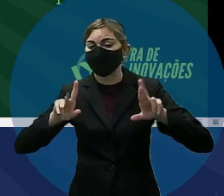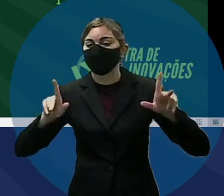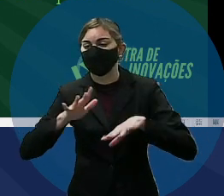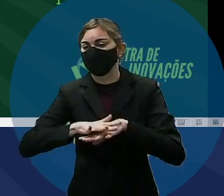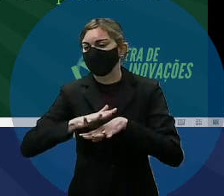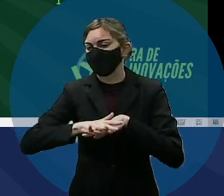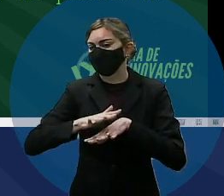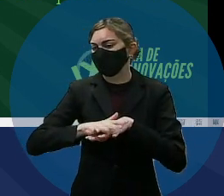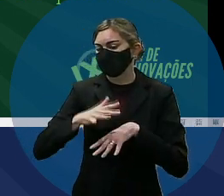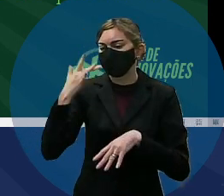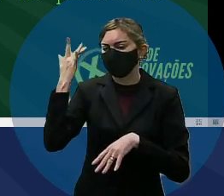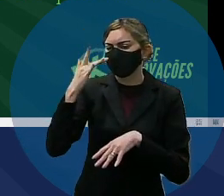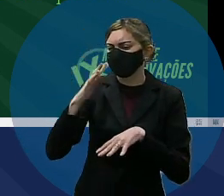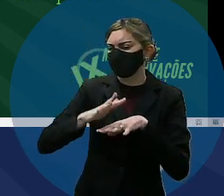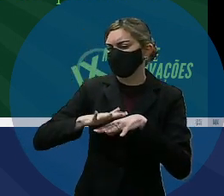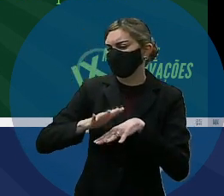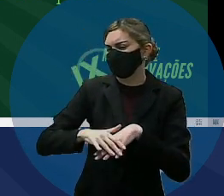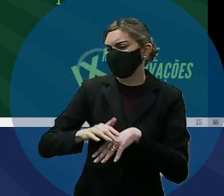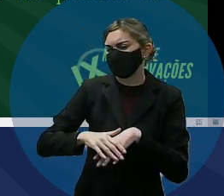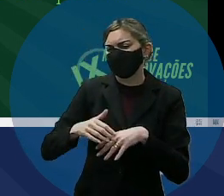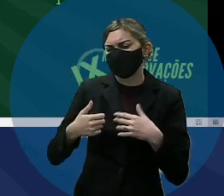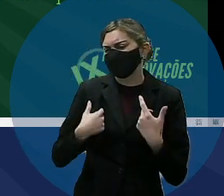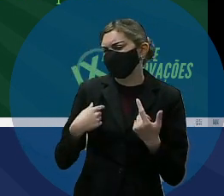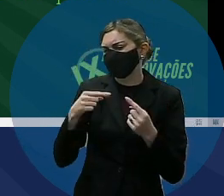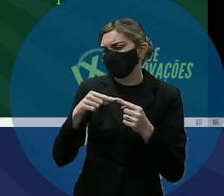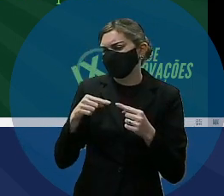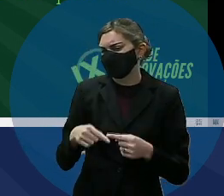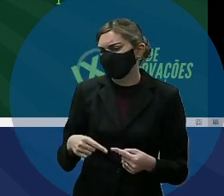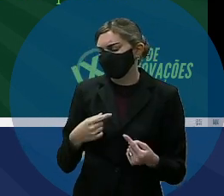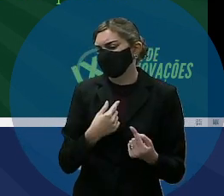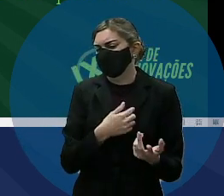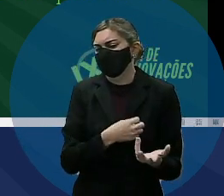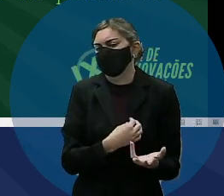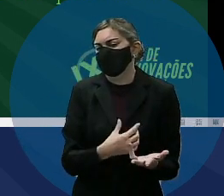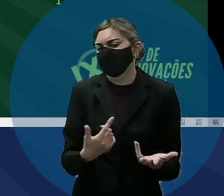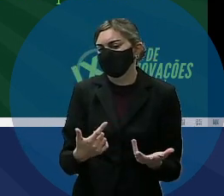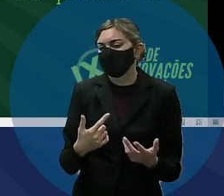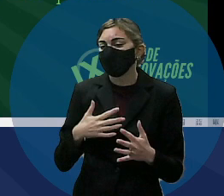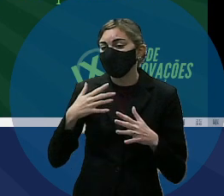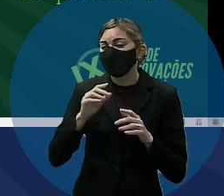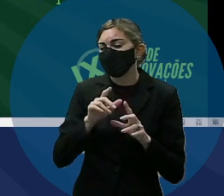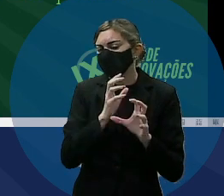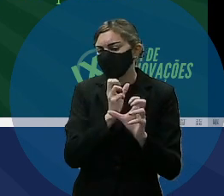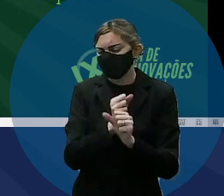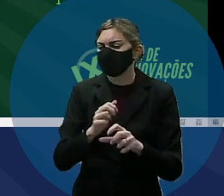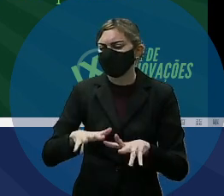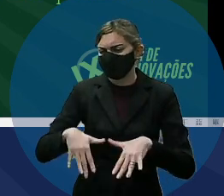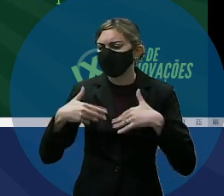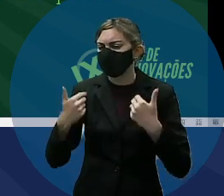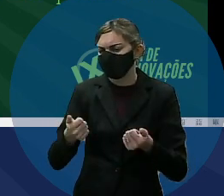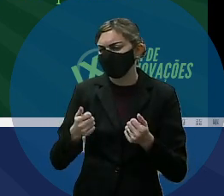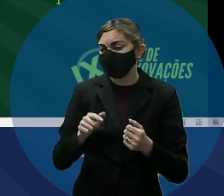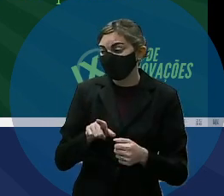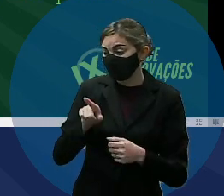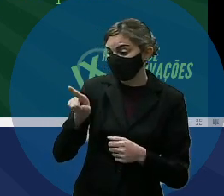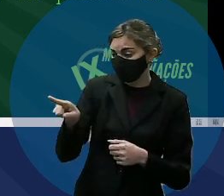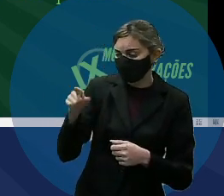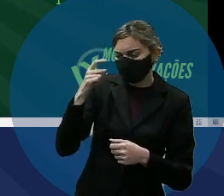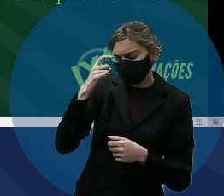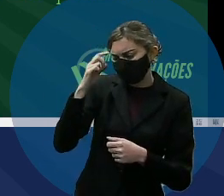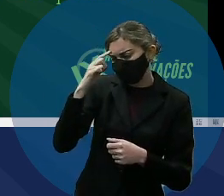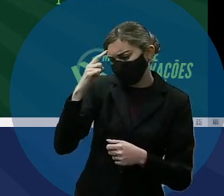que achava que ela tinha aplicação em sua vida, tinha umas notas melhores. E os alunos que tinham essa outra imagem aí